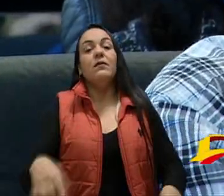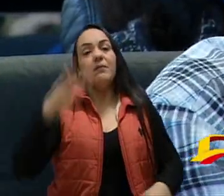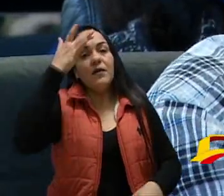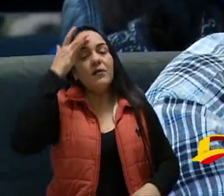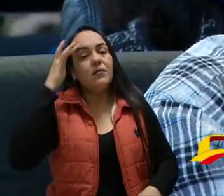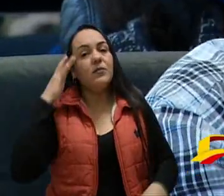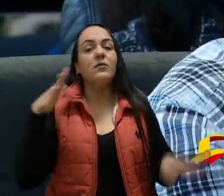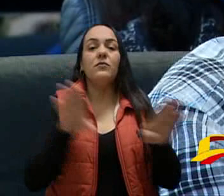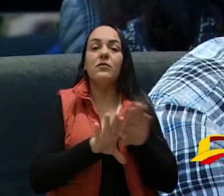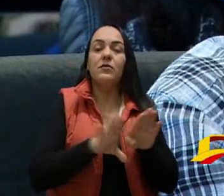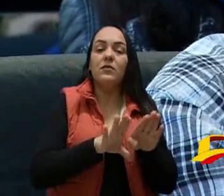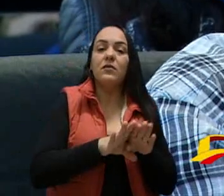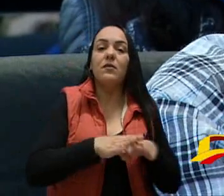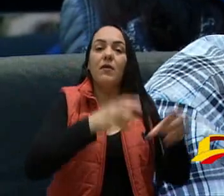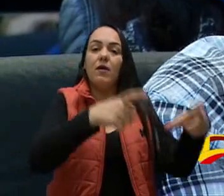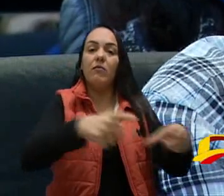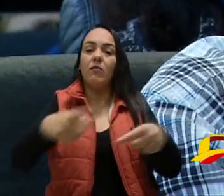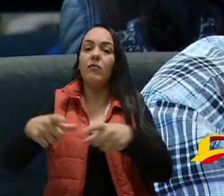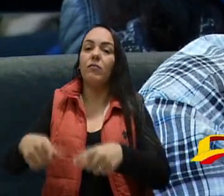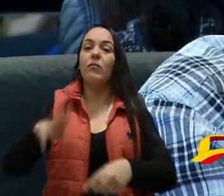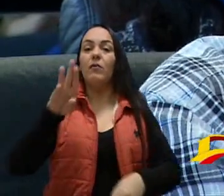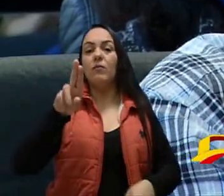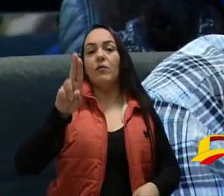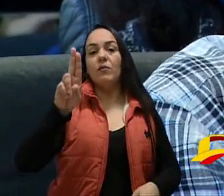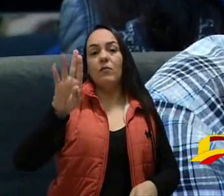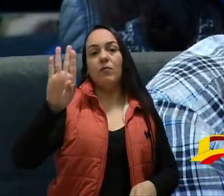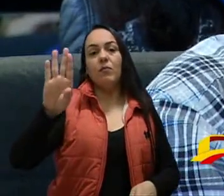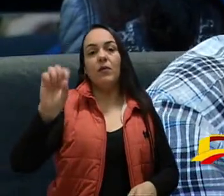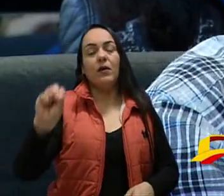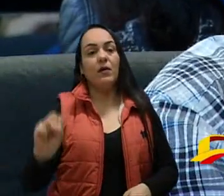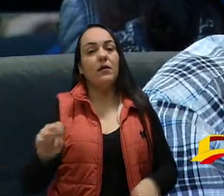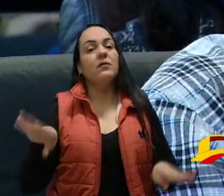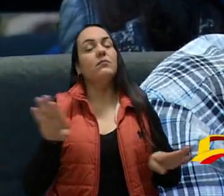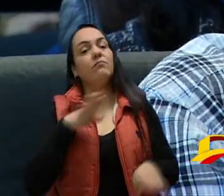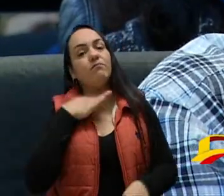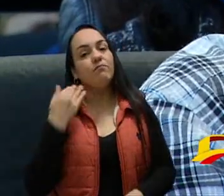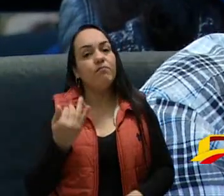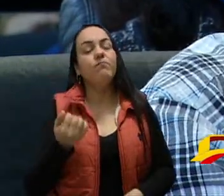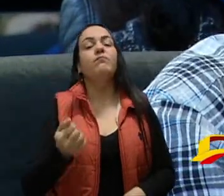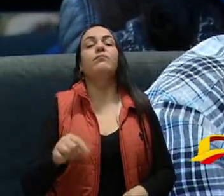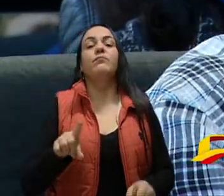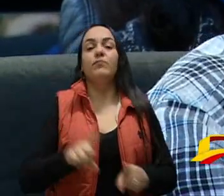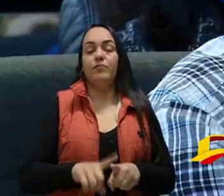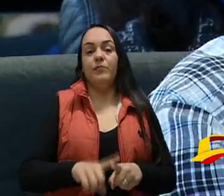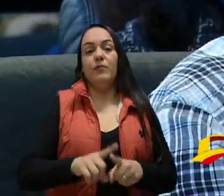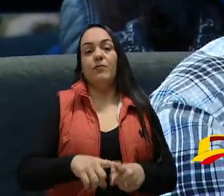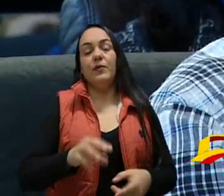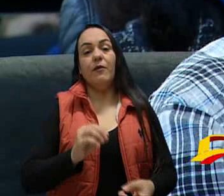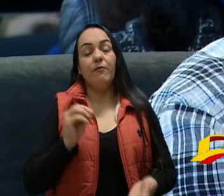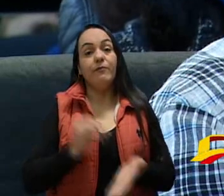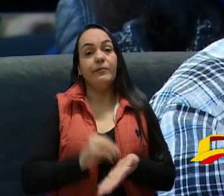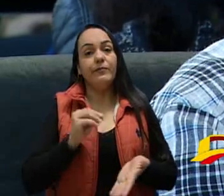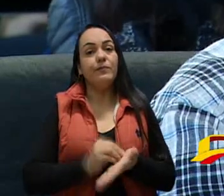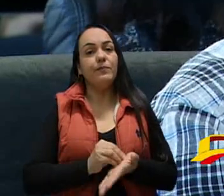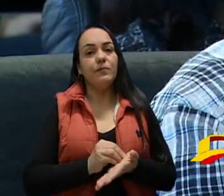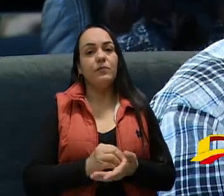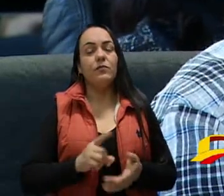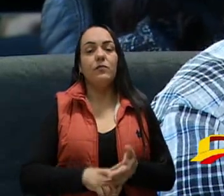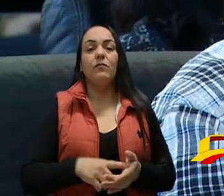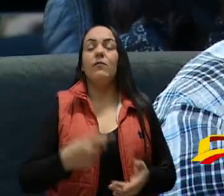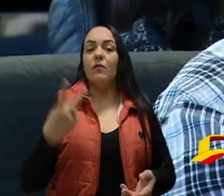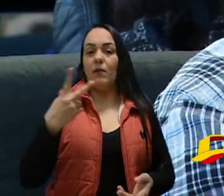informação que não chegou aqui o único que tinha foi retirado e teve um objeto lá por conta disso a outra questão é mais um recado